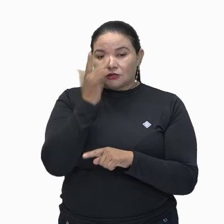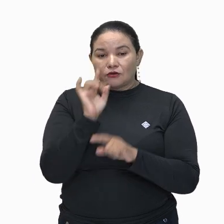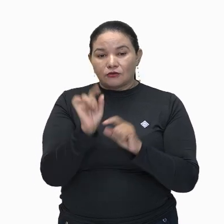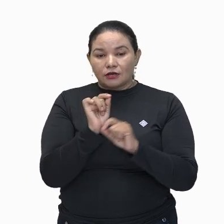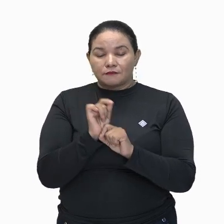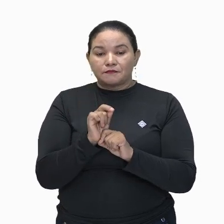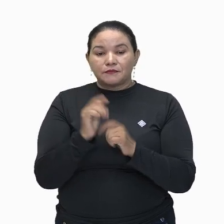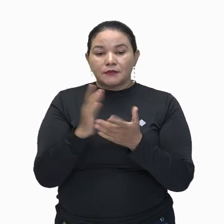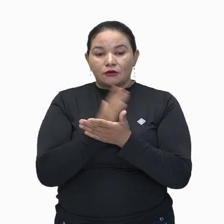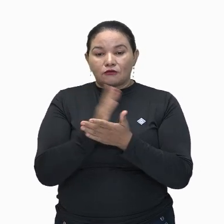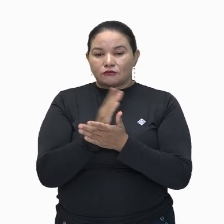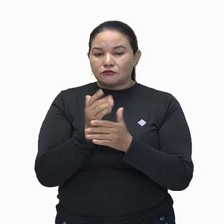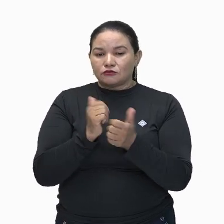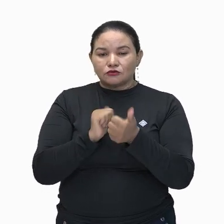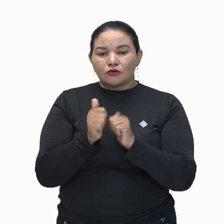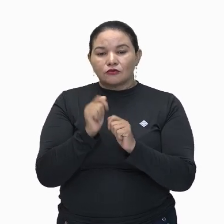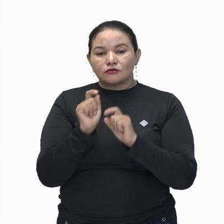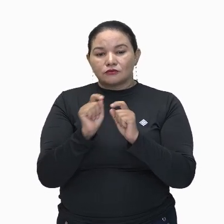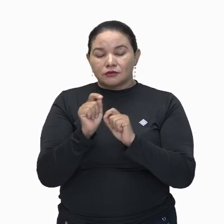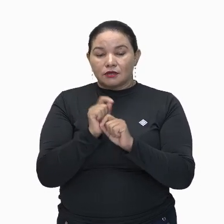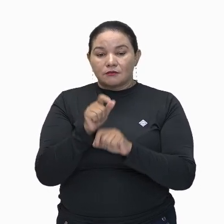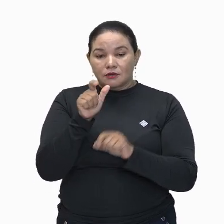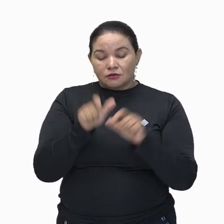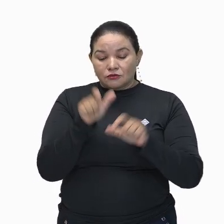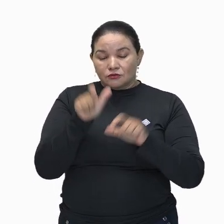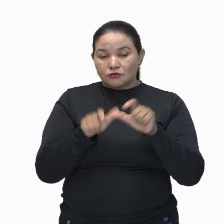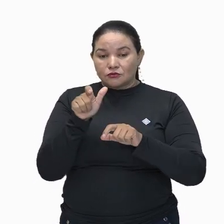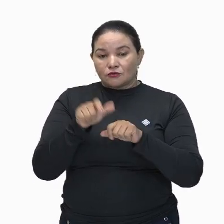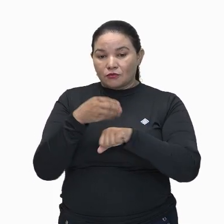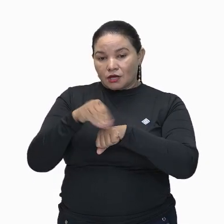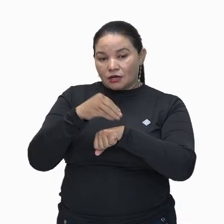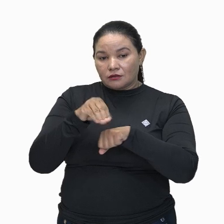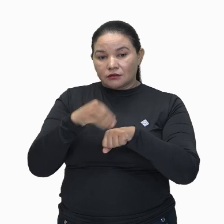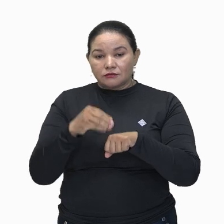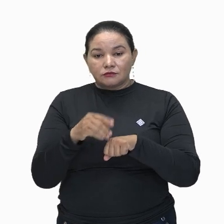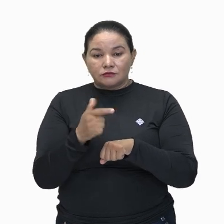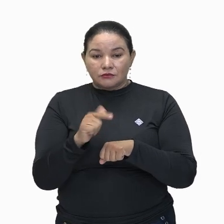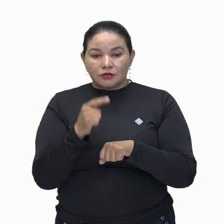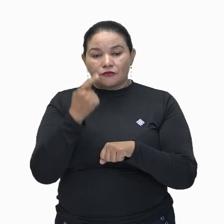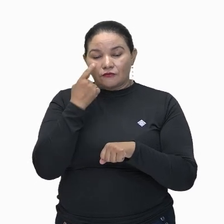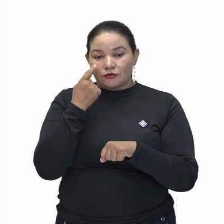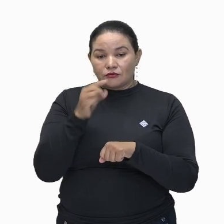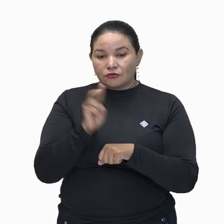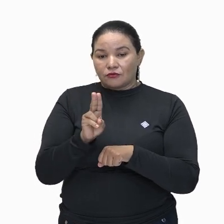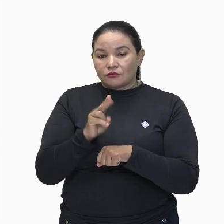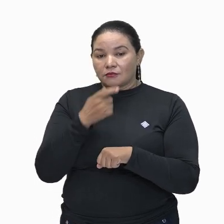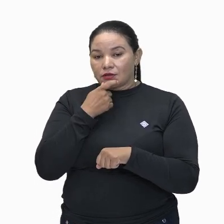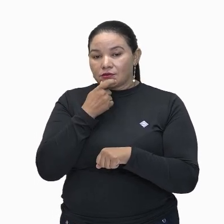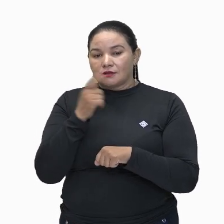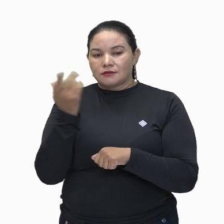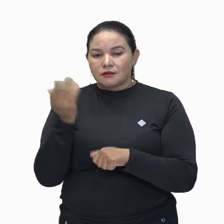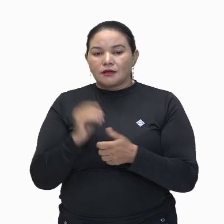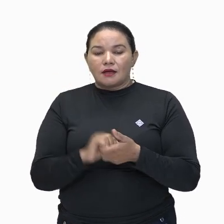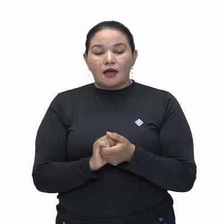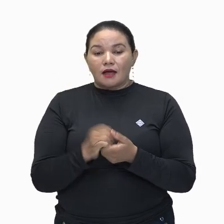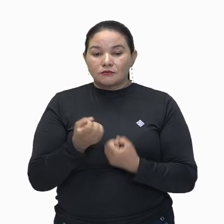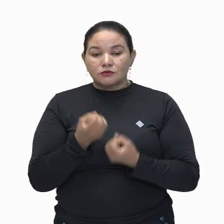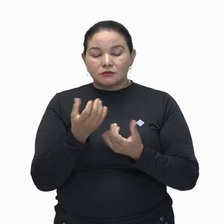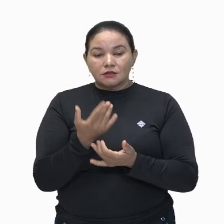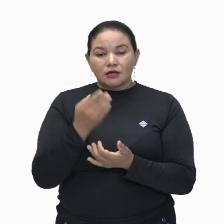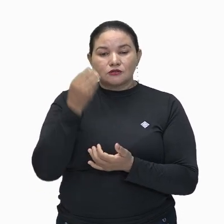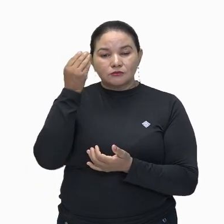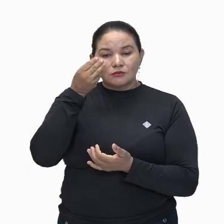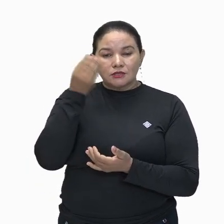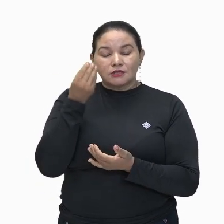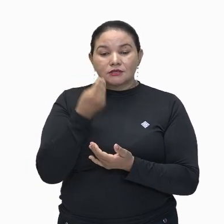nem sequer incluem personagens arqueológicos como The Last of Us podem proporcionar uma experiência mais real de